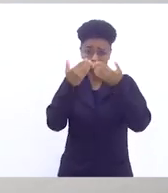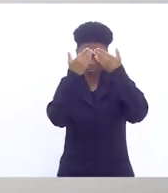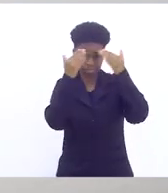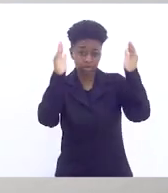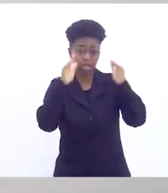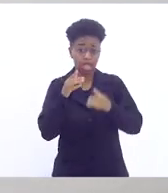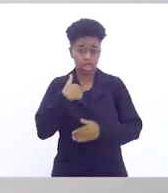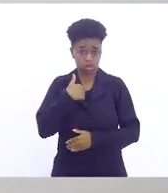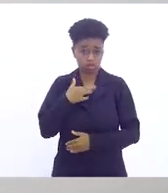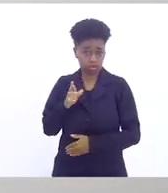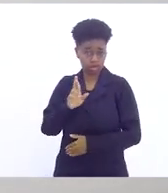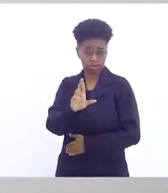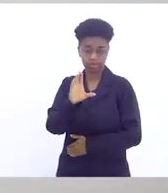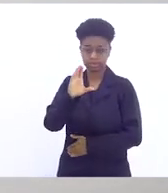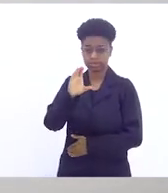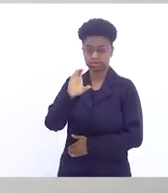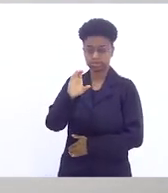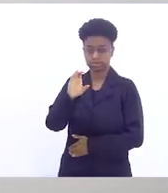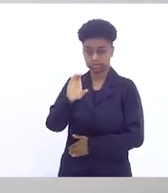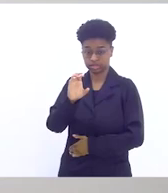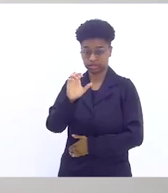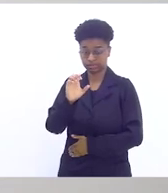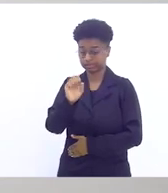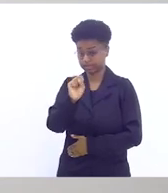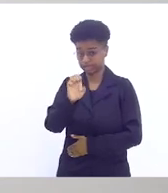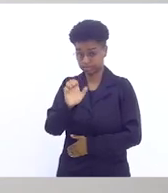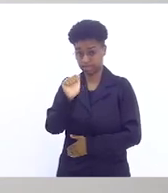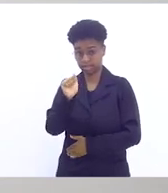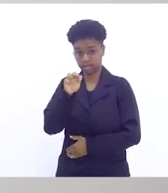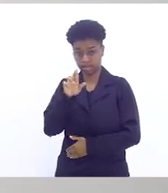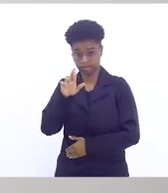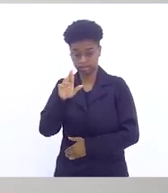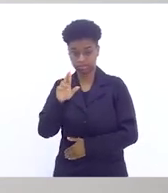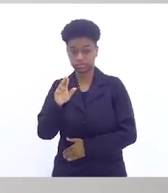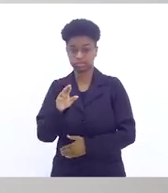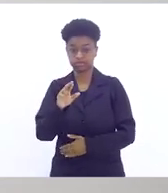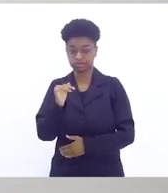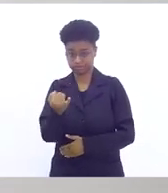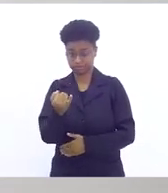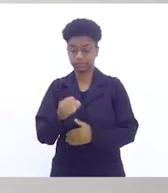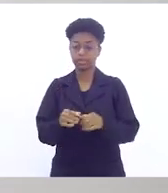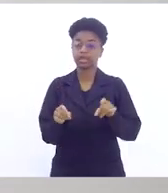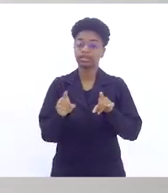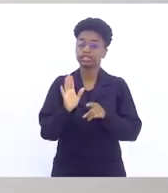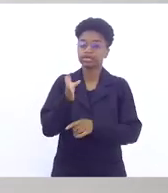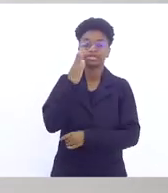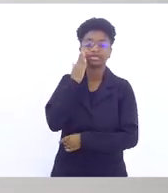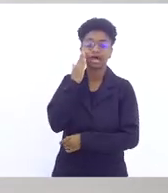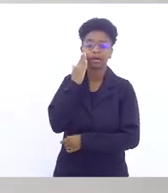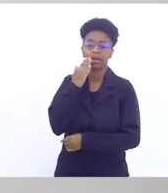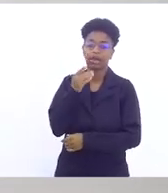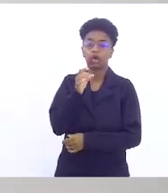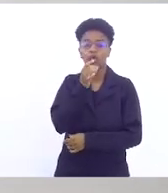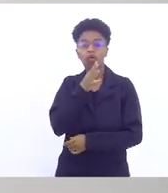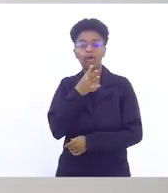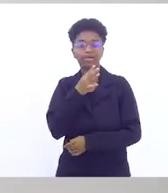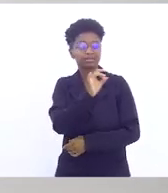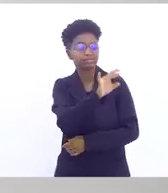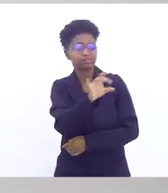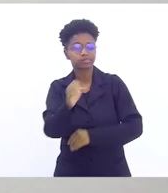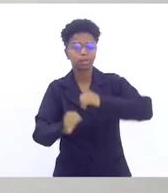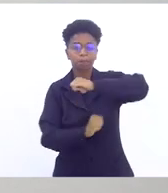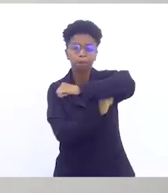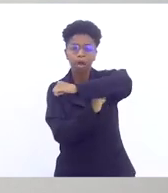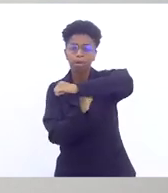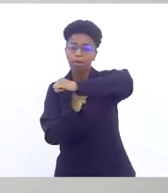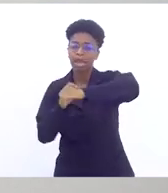qual eu representa ouvir tudo que foi construído eles conhecem cada Pilar de